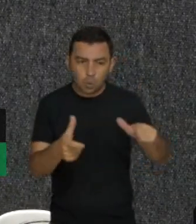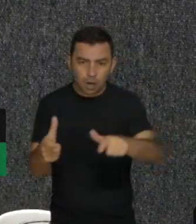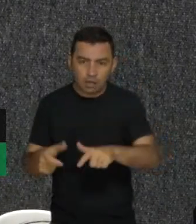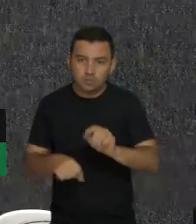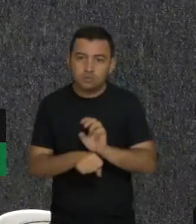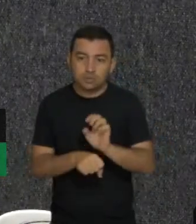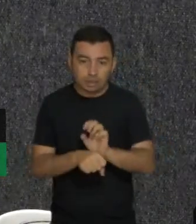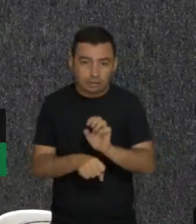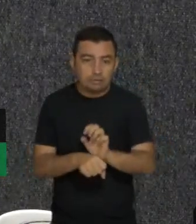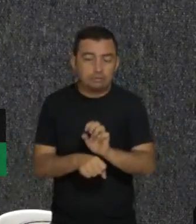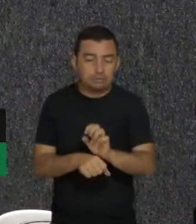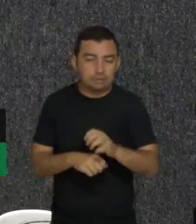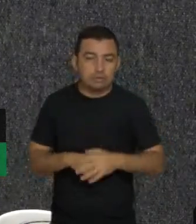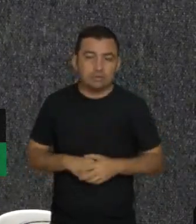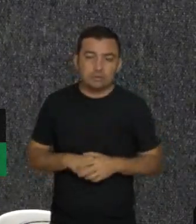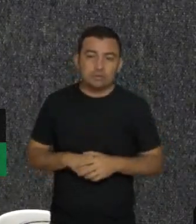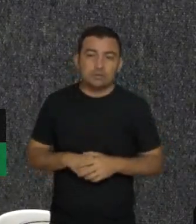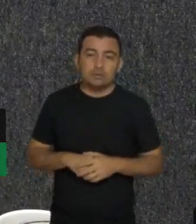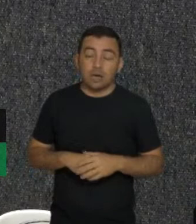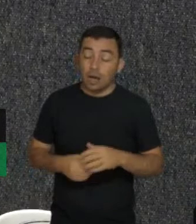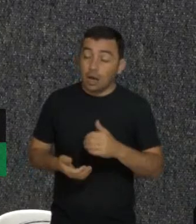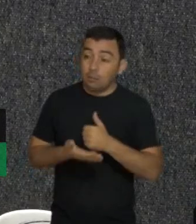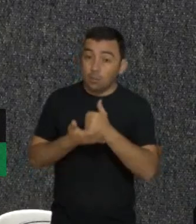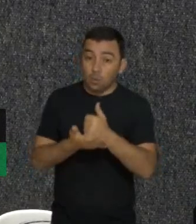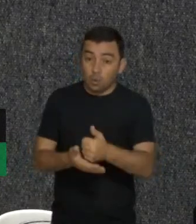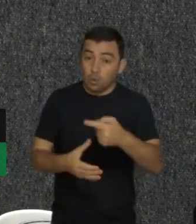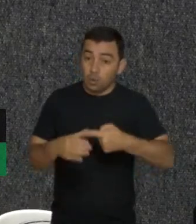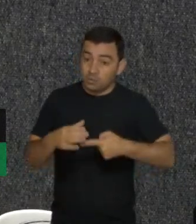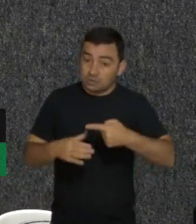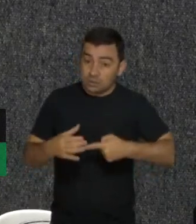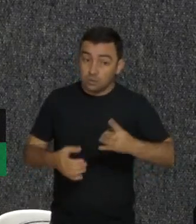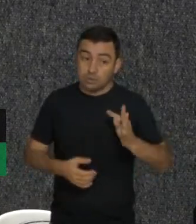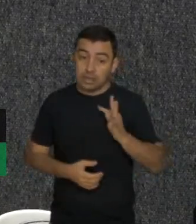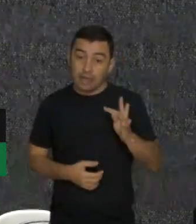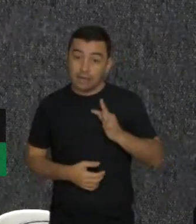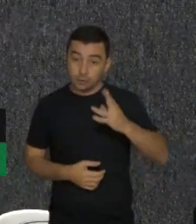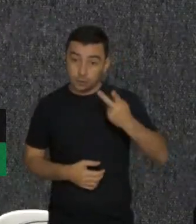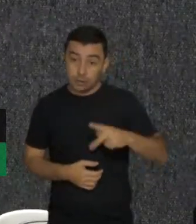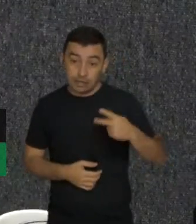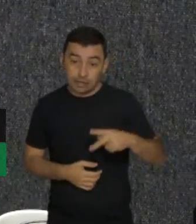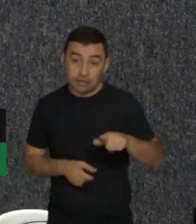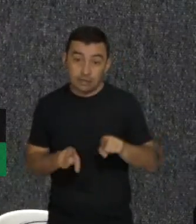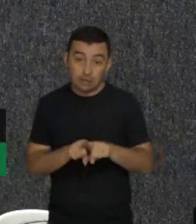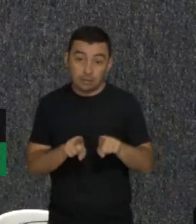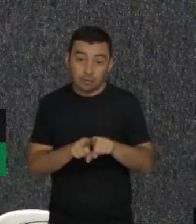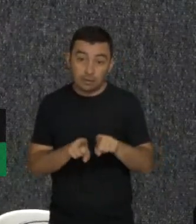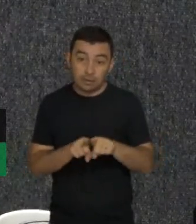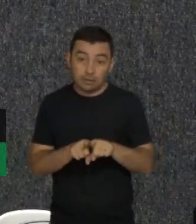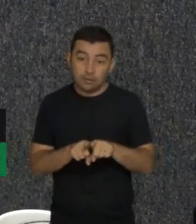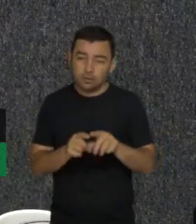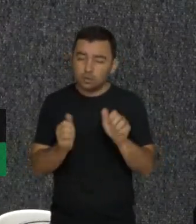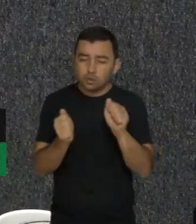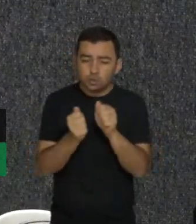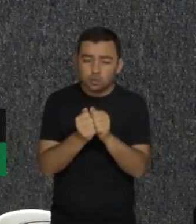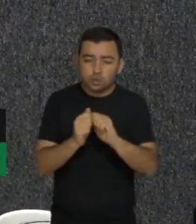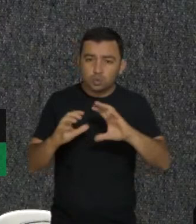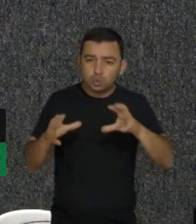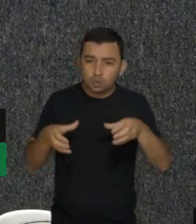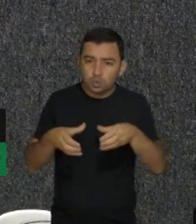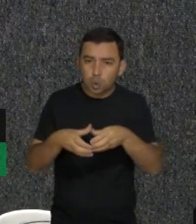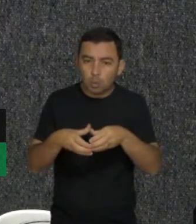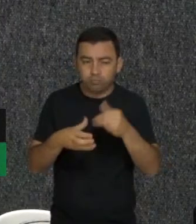aqui Dr Vicente o apoio da comissão e também dos técnicos aqui da comissão que juntamente com o nosso gabinete foram